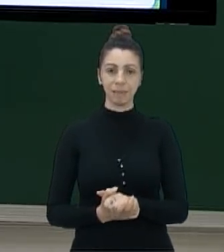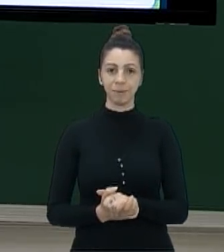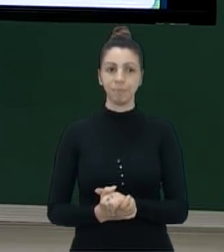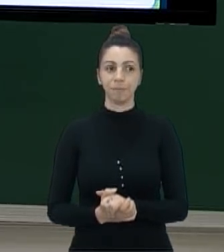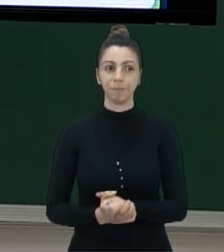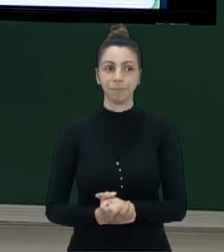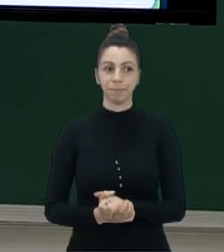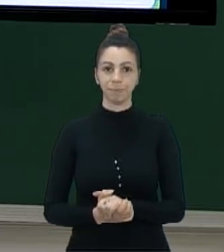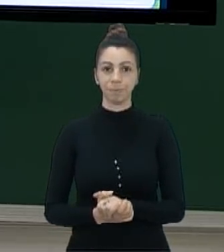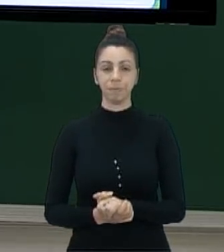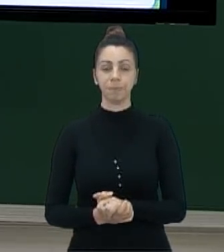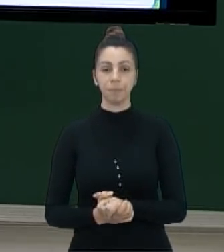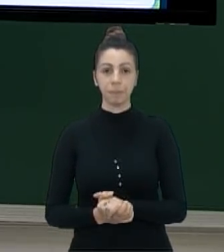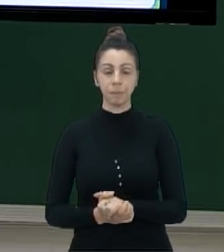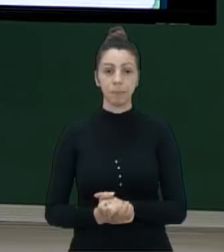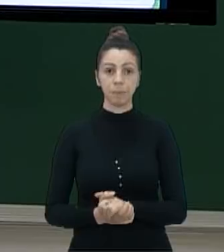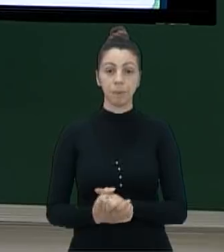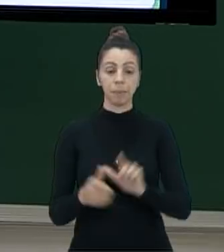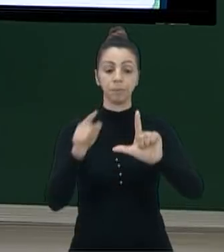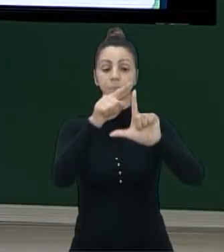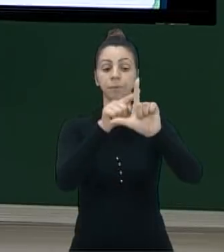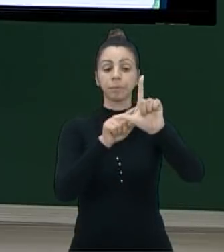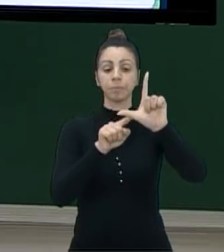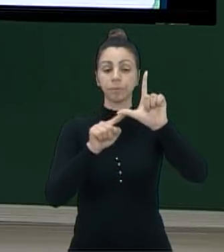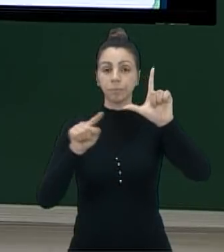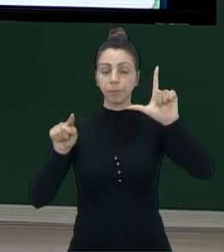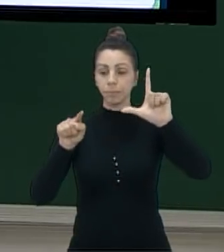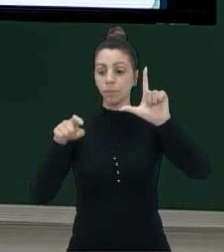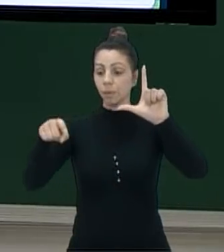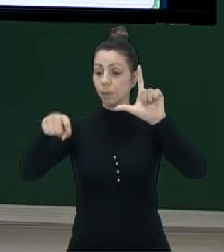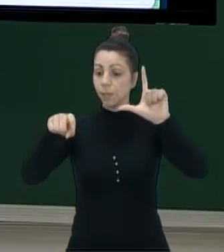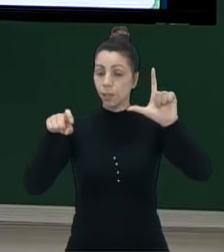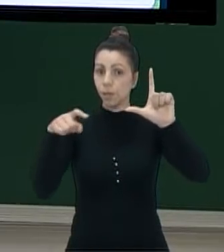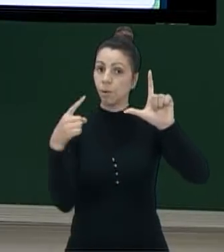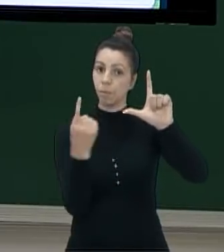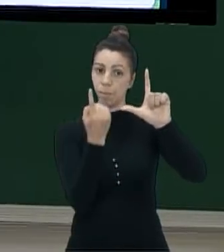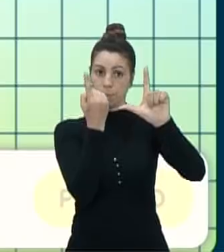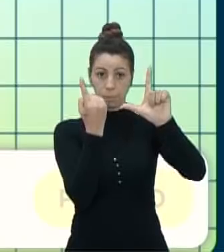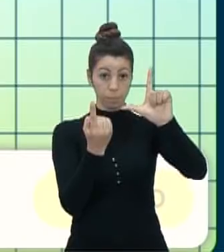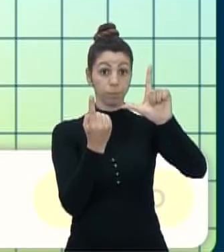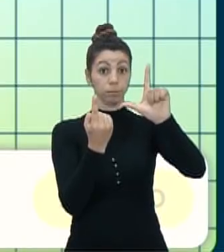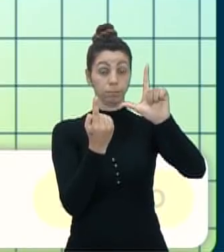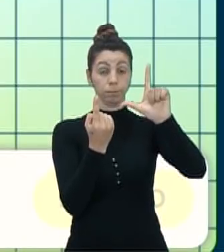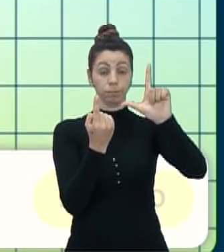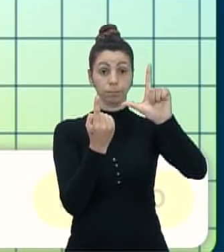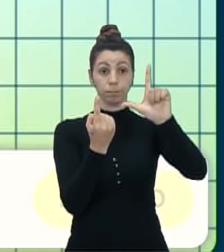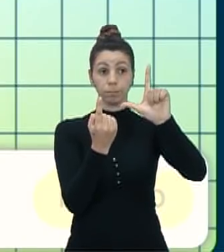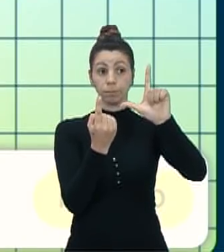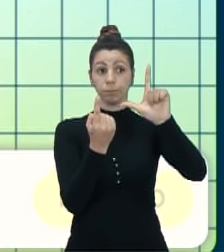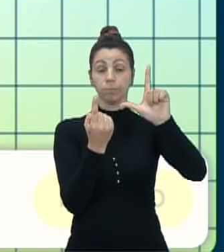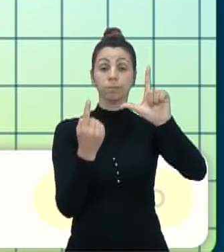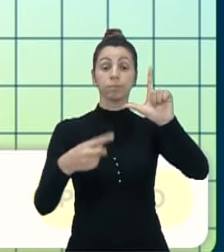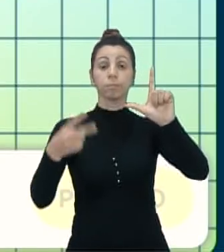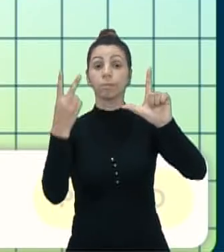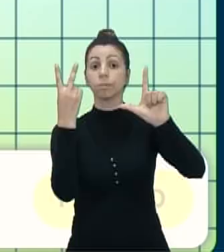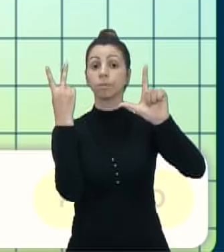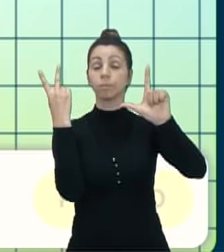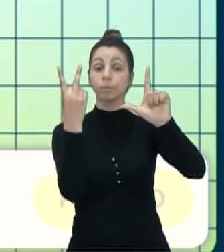par se encontra no número 1, lembrando lá do eixo X, ponto 1, e o